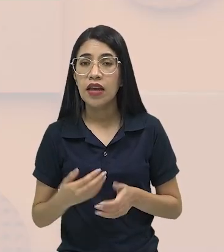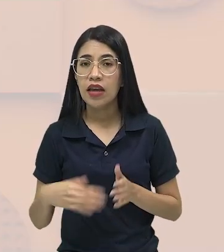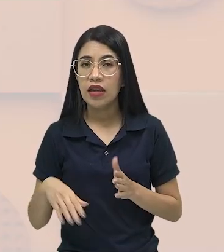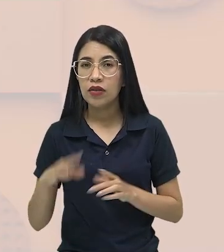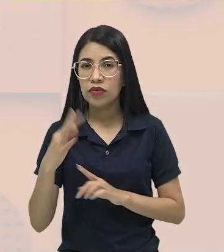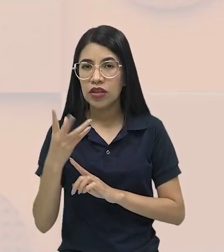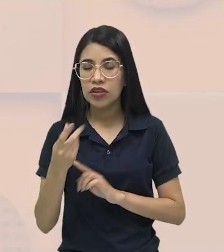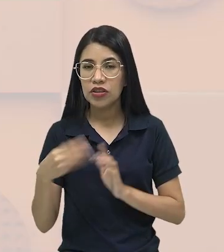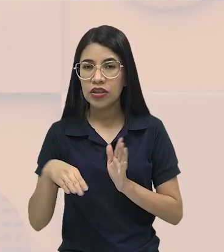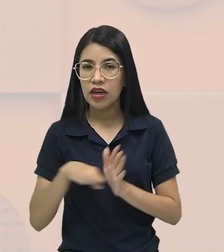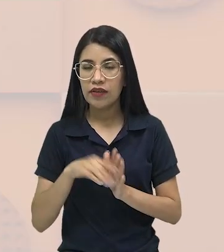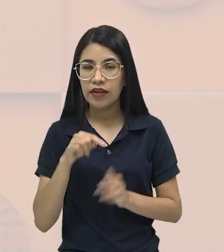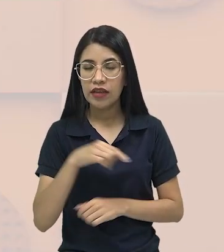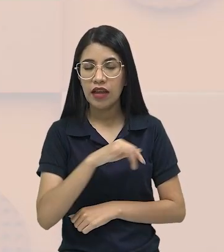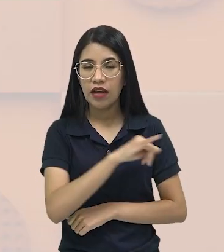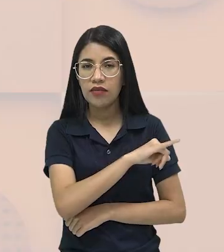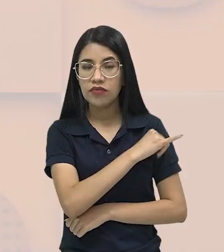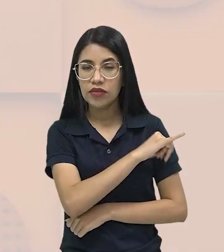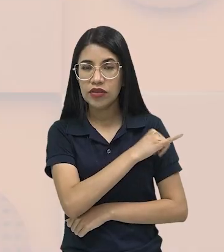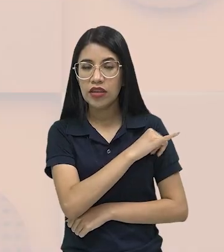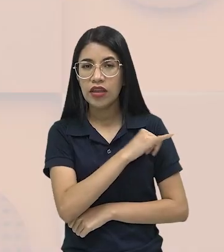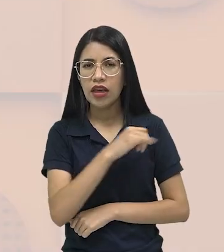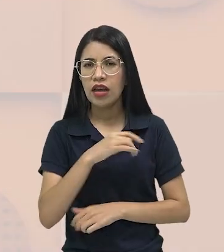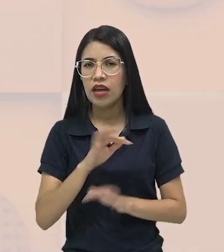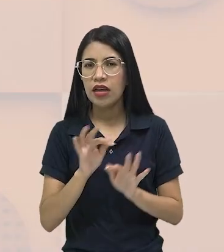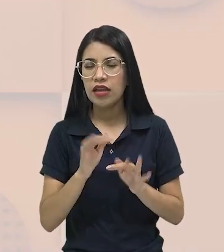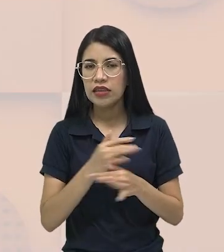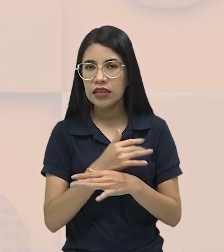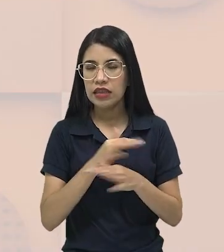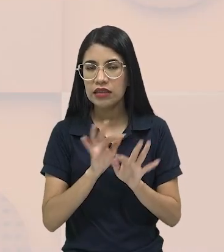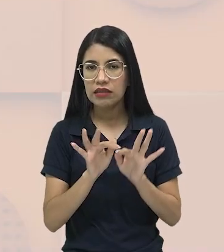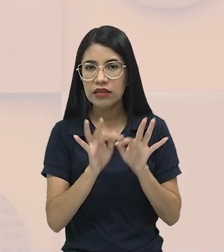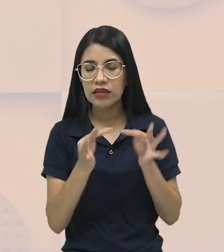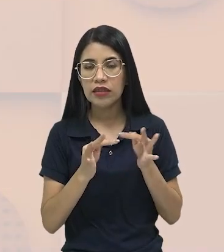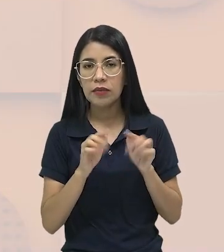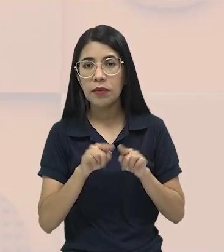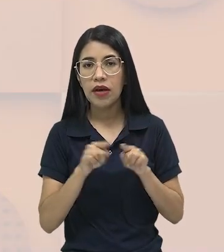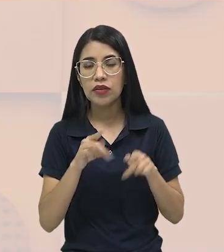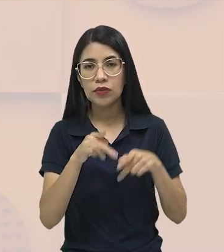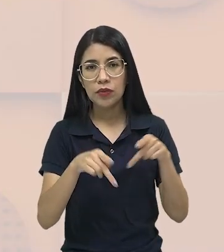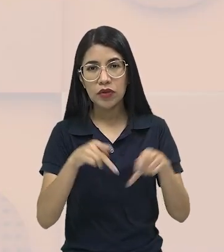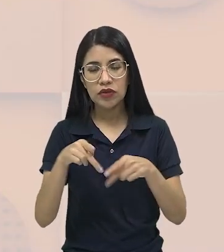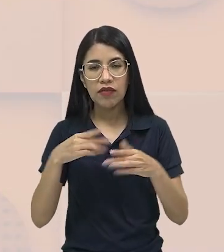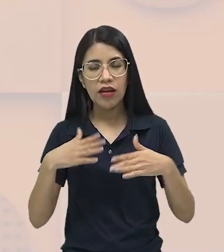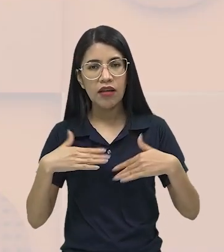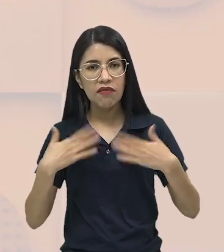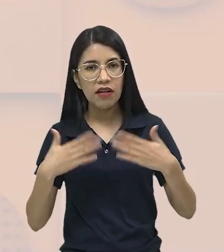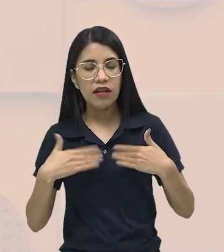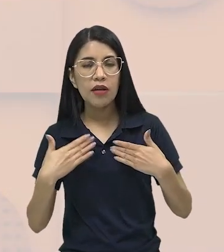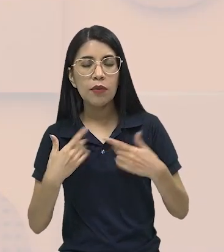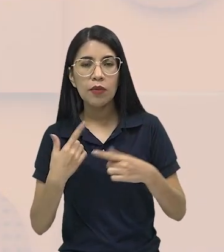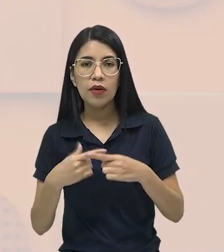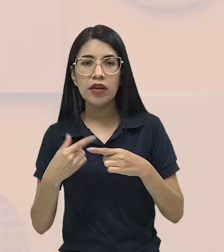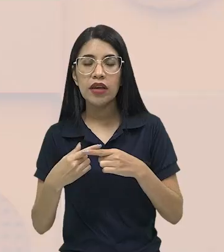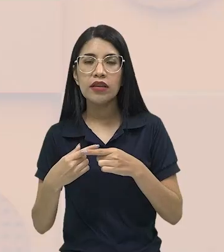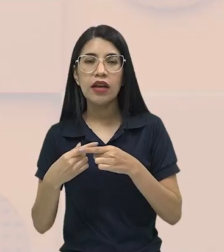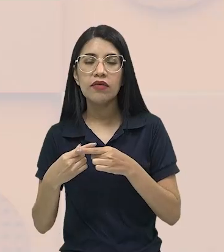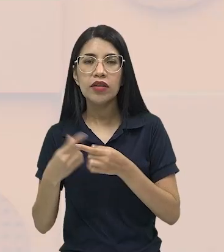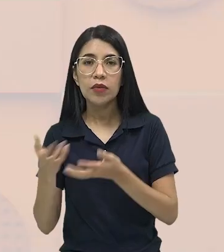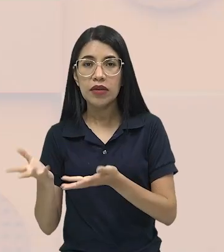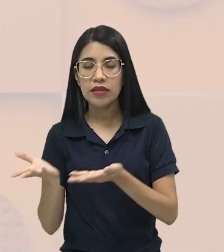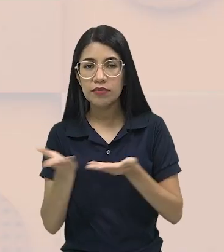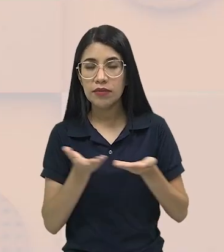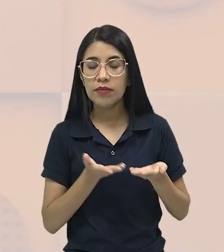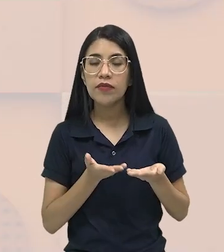no Rio de Janeiro, por mais que fosse uma cidade simples, né, era de um povo que estava alegre de receber, né, a realeza, receber a